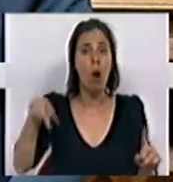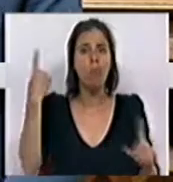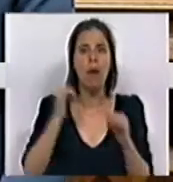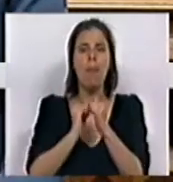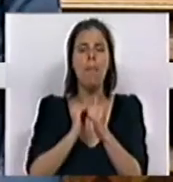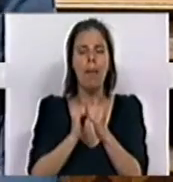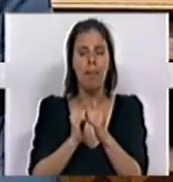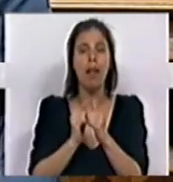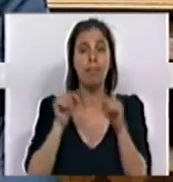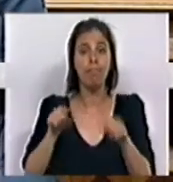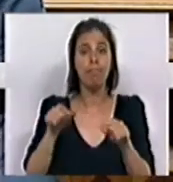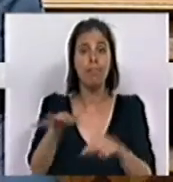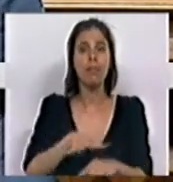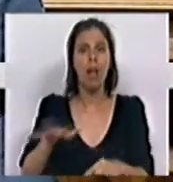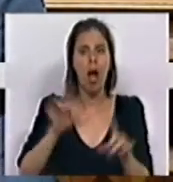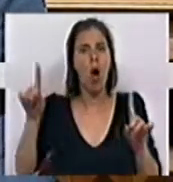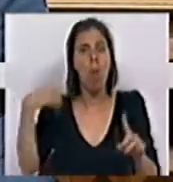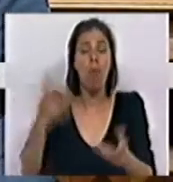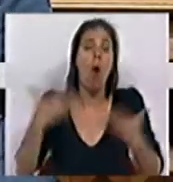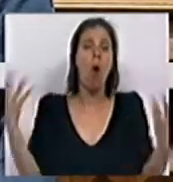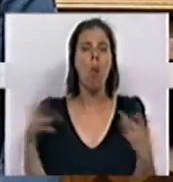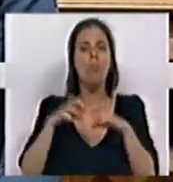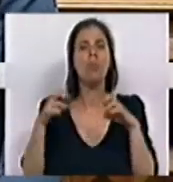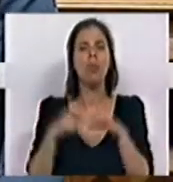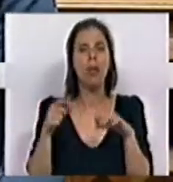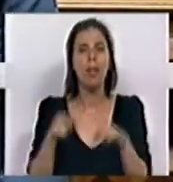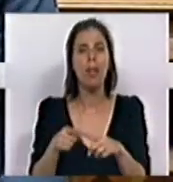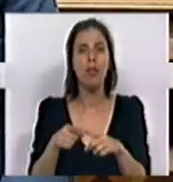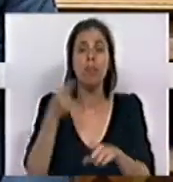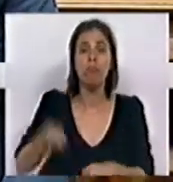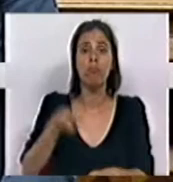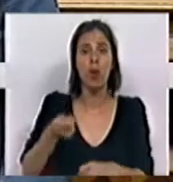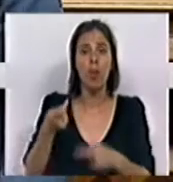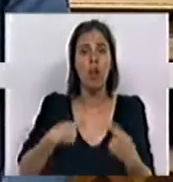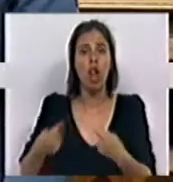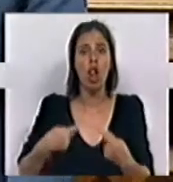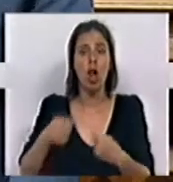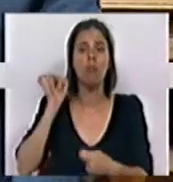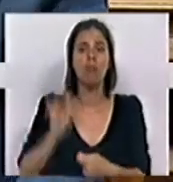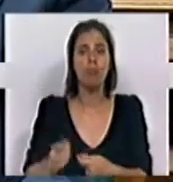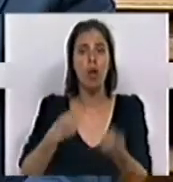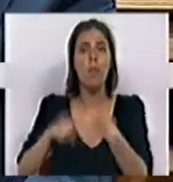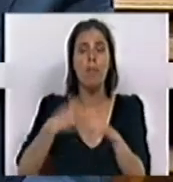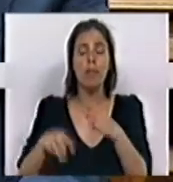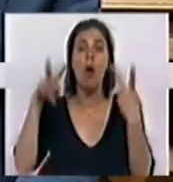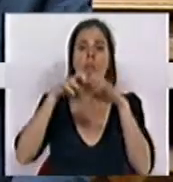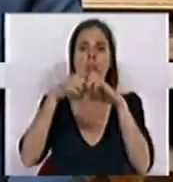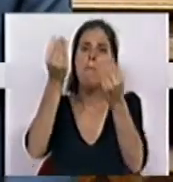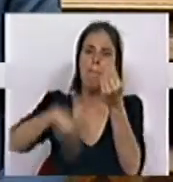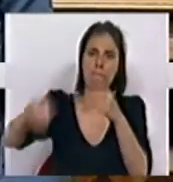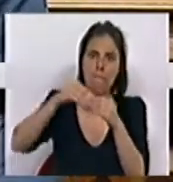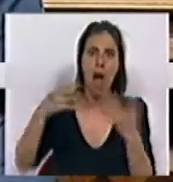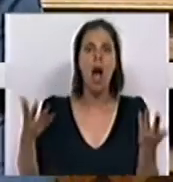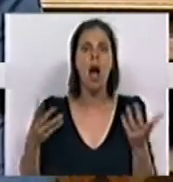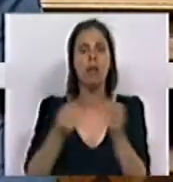podia ter um papel nessa matéria. Ou com os problemas que têm com o arrendamento comercial e agora até o problema acrescido